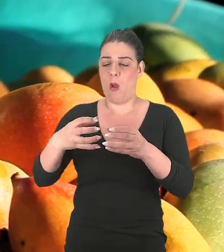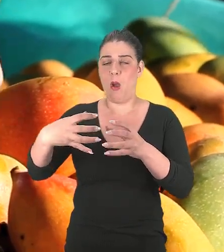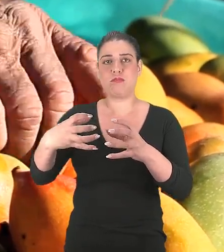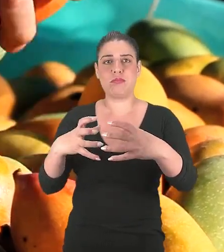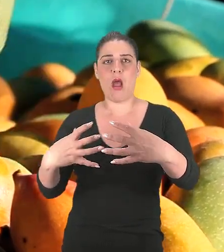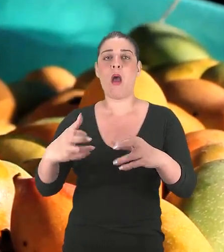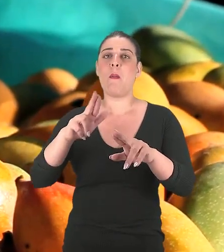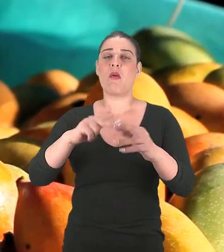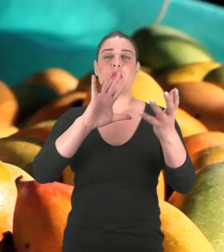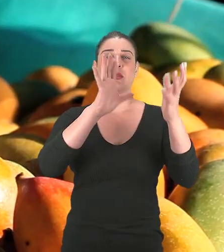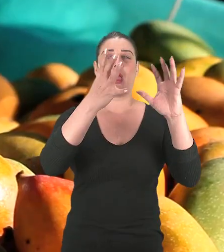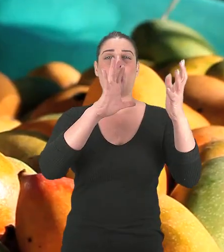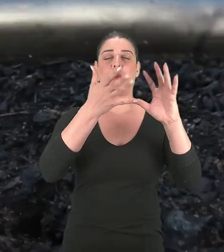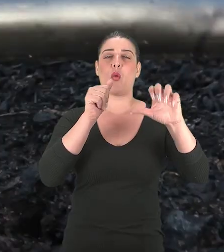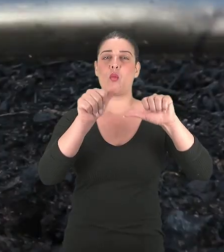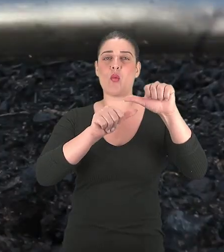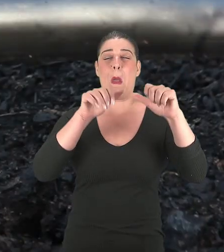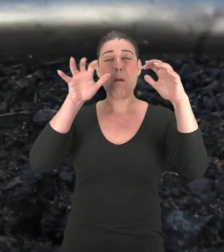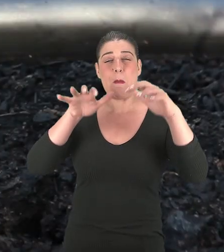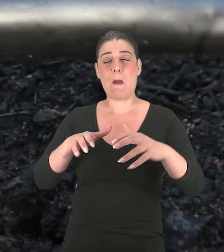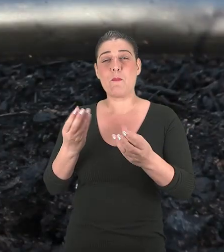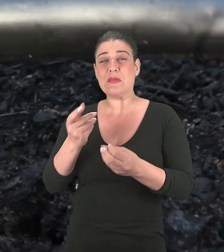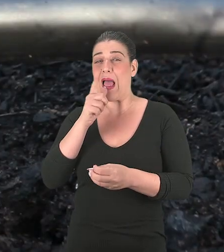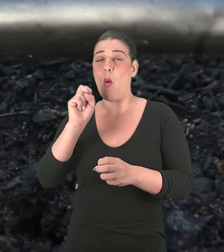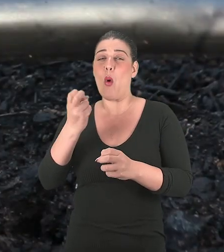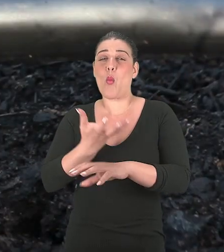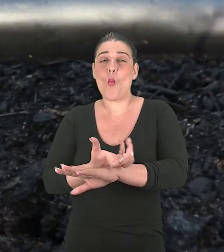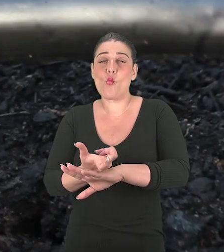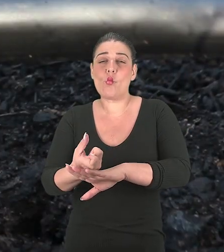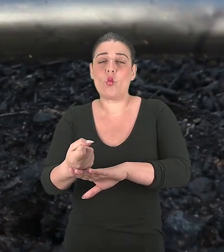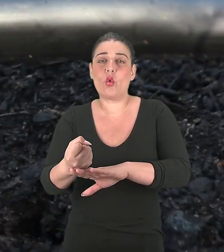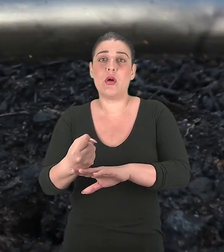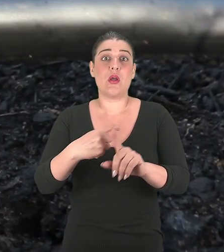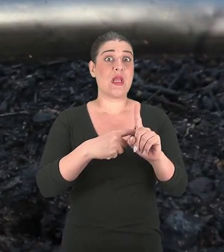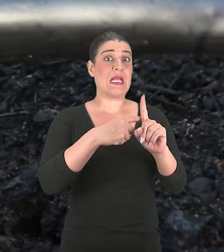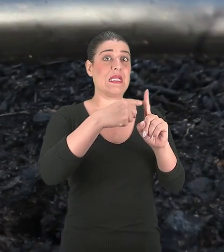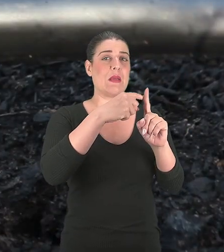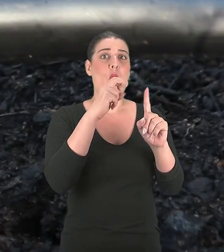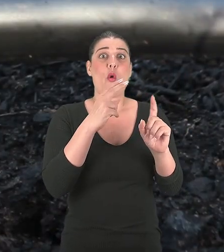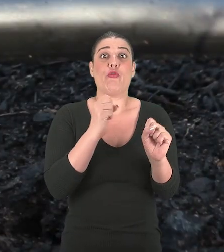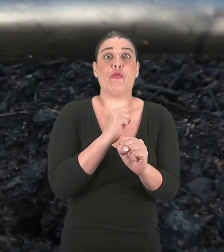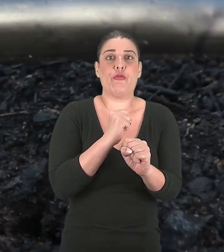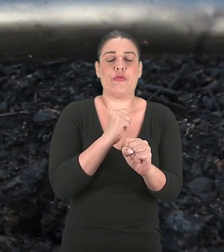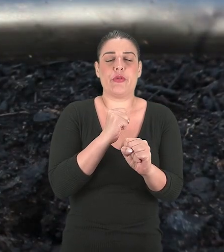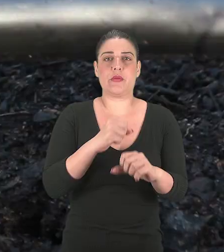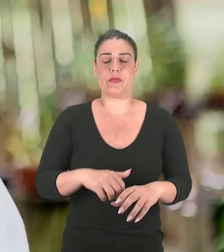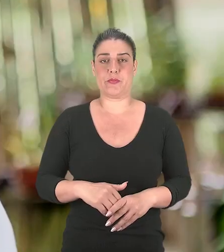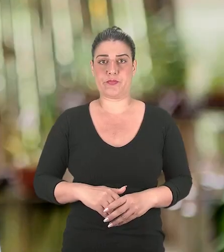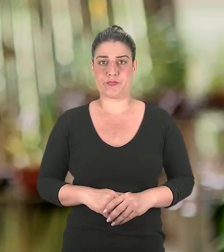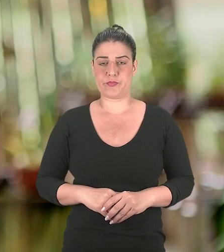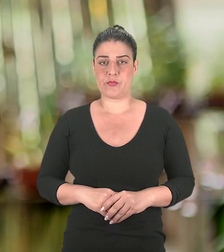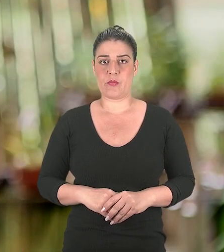com toda essa mudança, né? De muita água, pouca água, de temperatura muito alta ou muito baixa. O que a gente